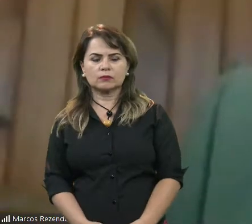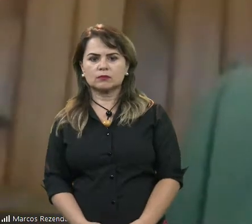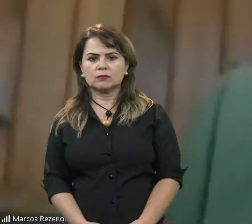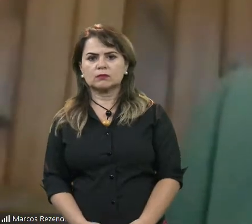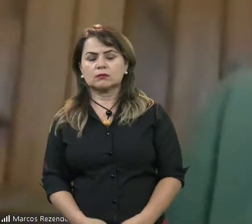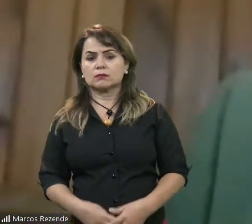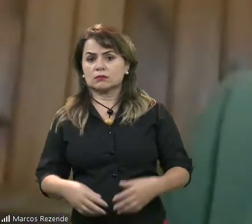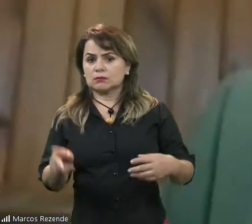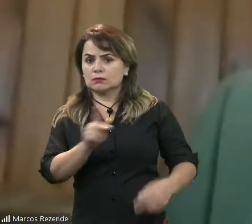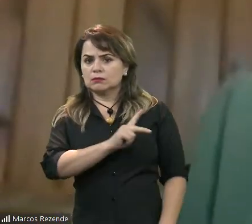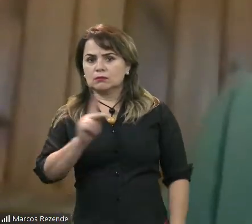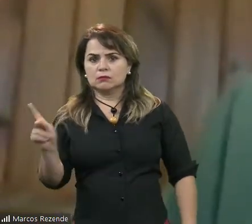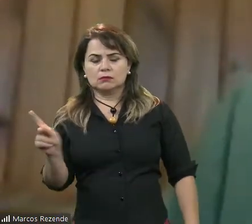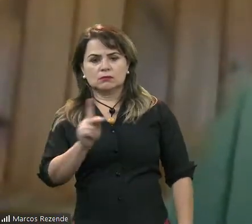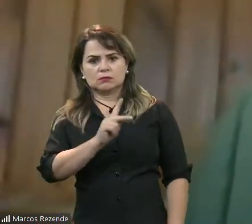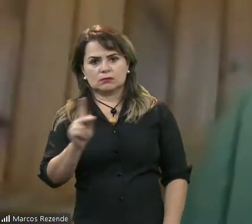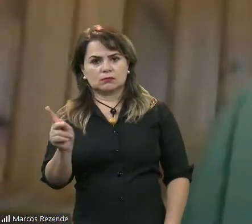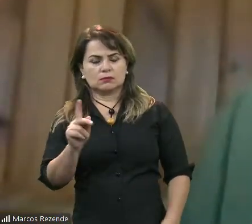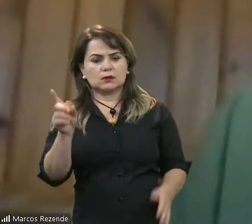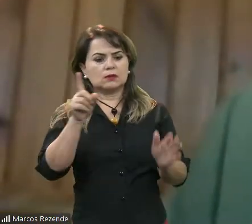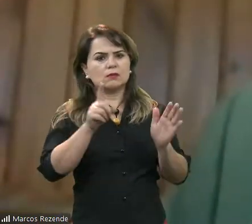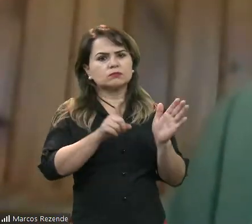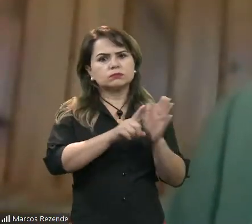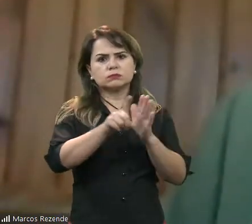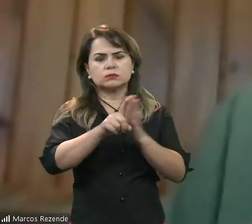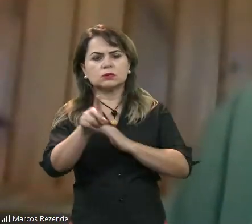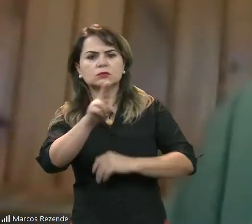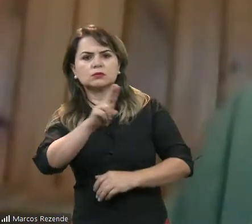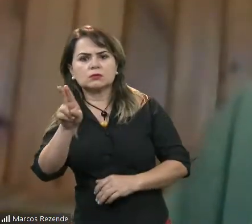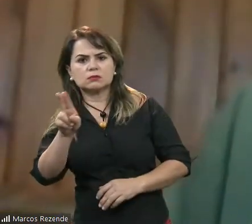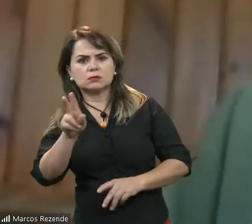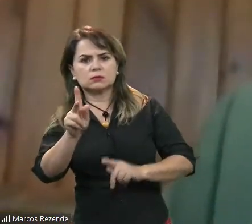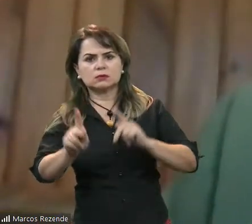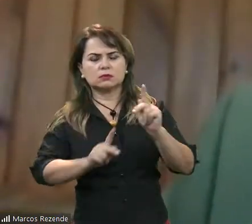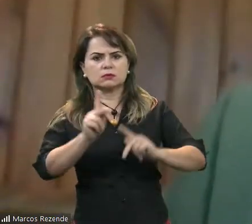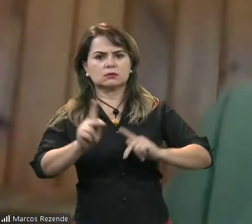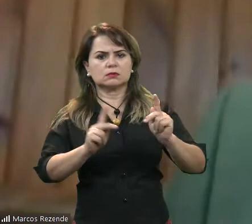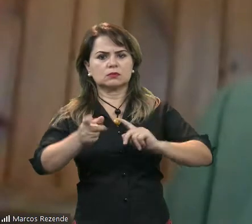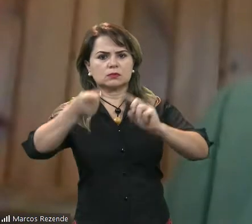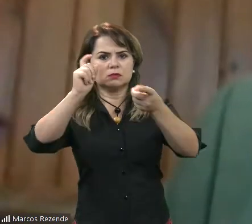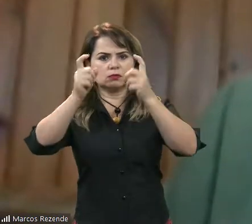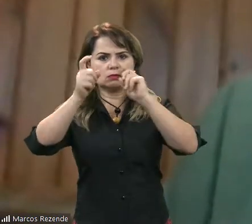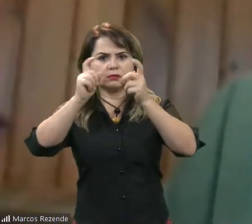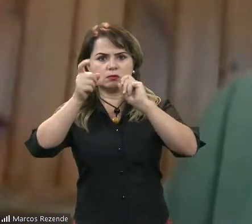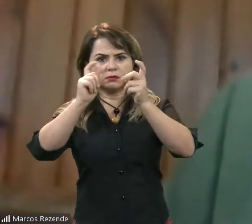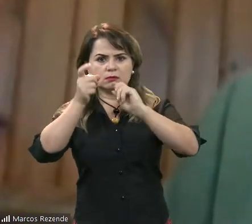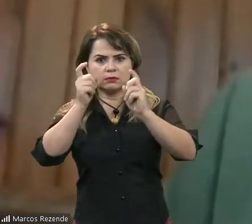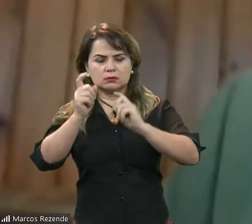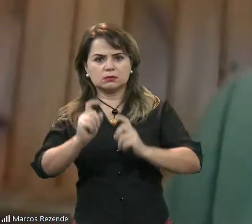Essa presidência fará a verificação de presença dos senhores vereadores.